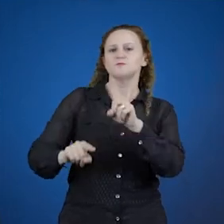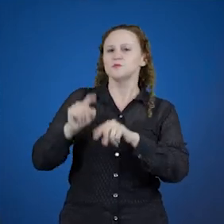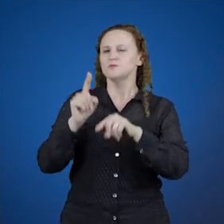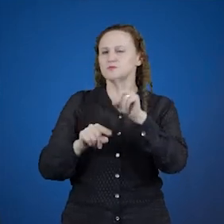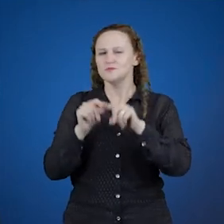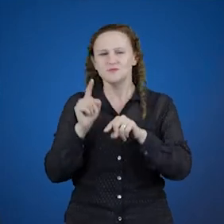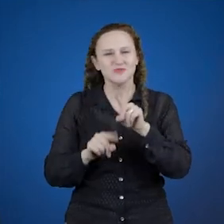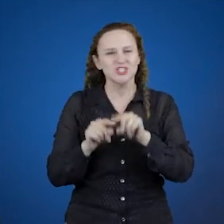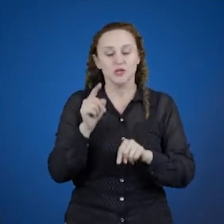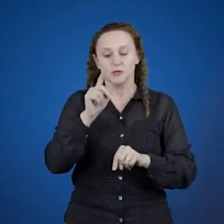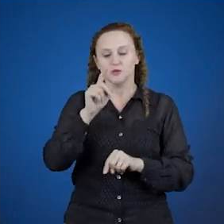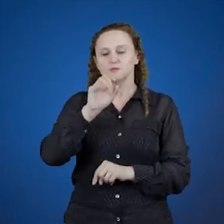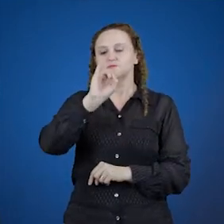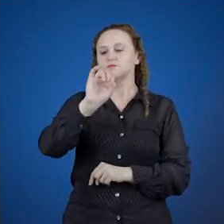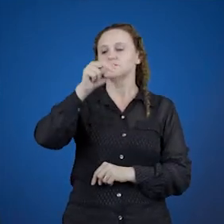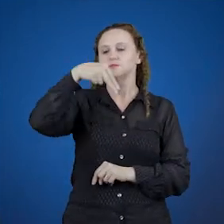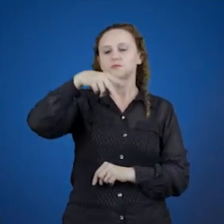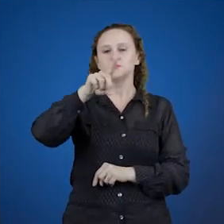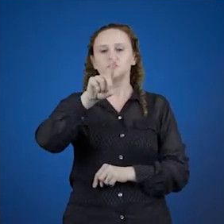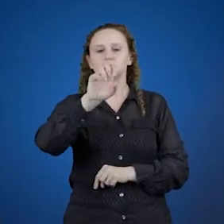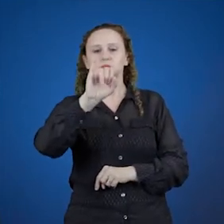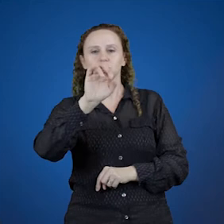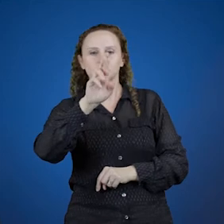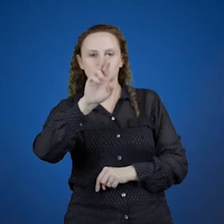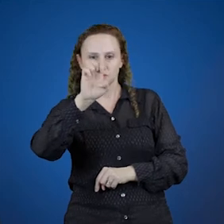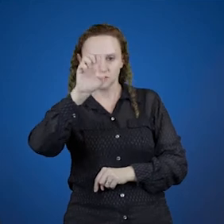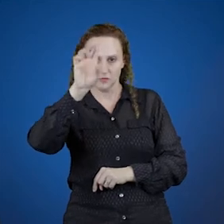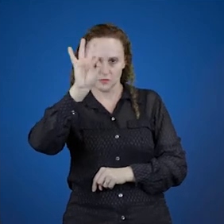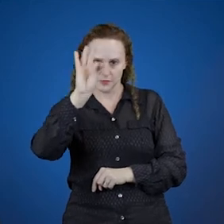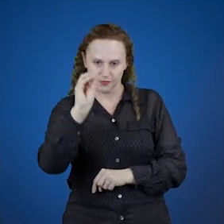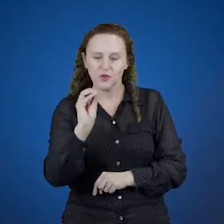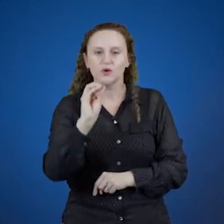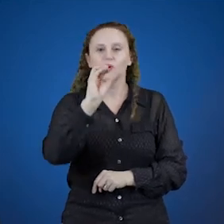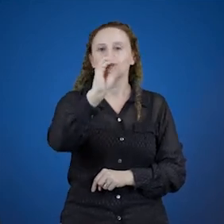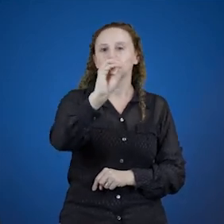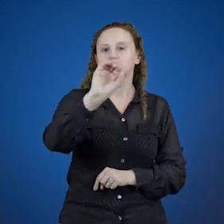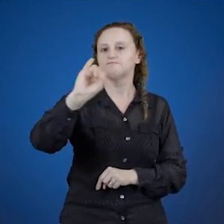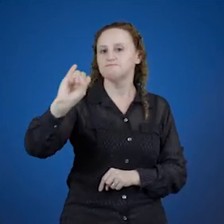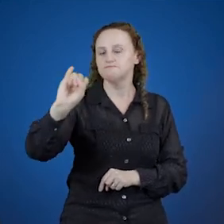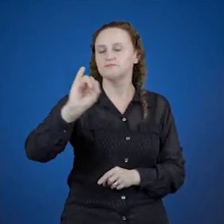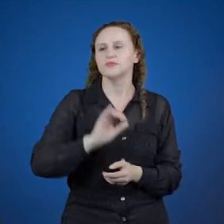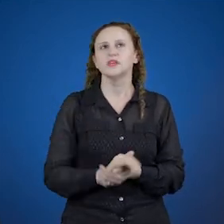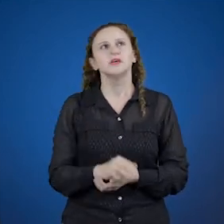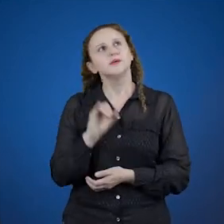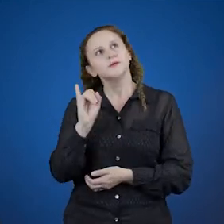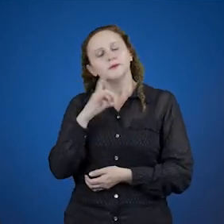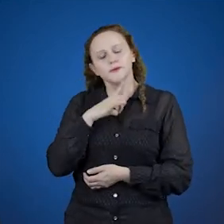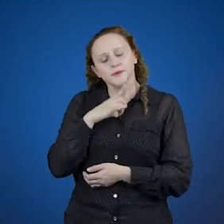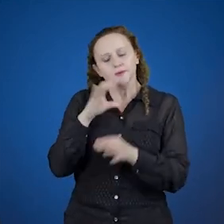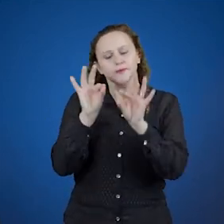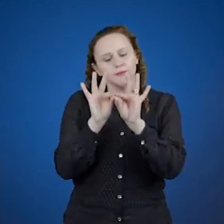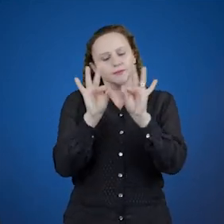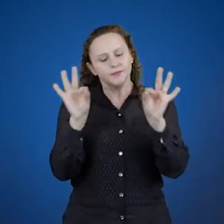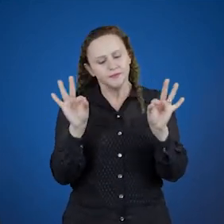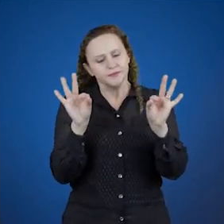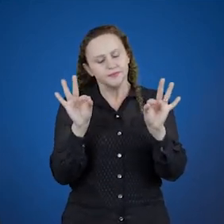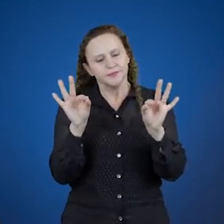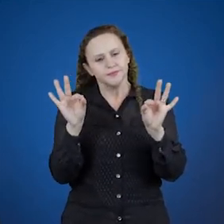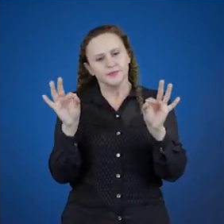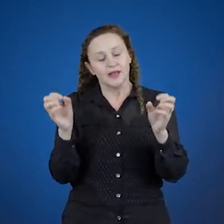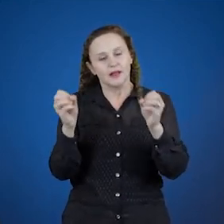de objeto indireto se eu tenho a frase a a